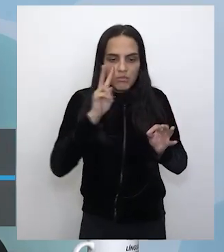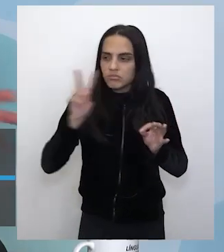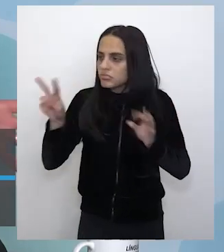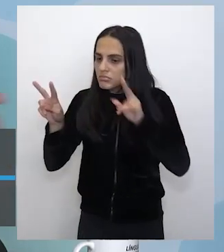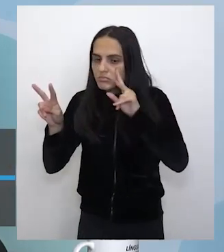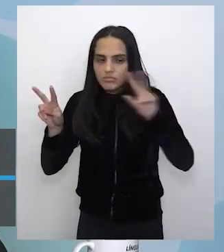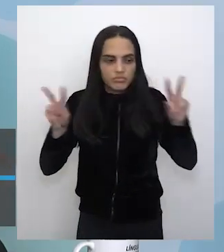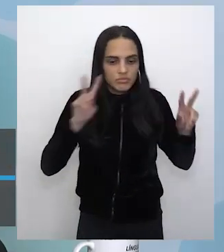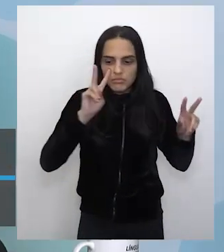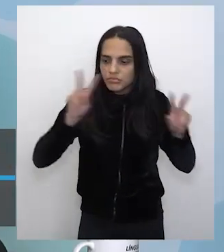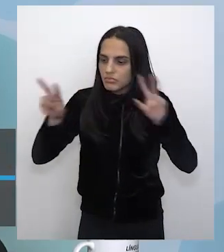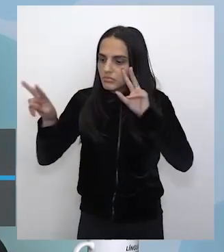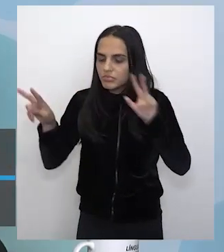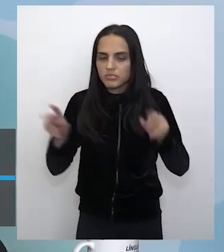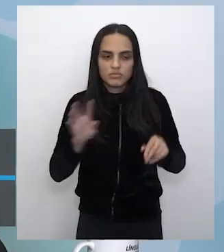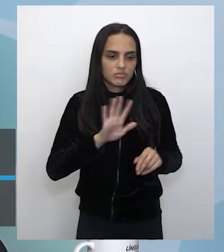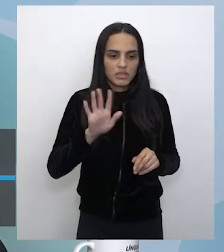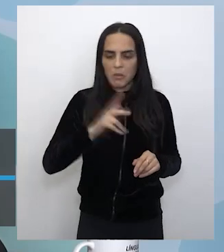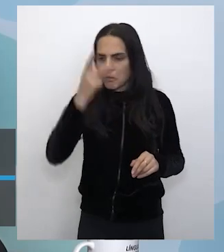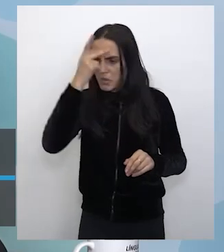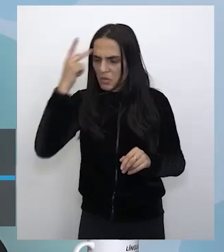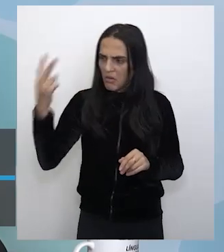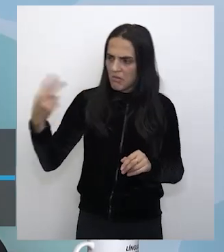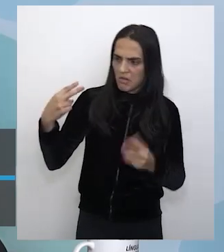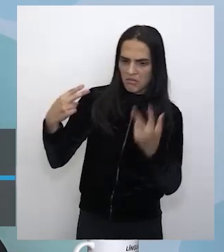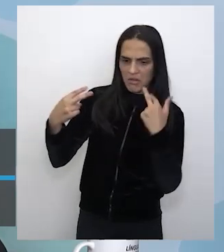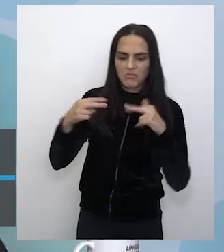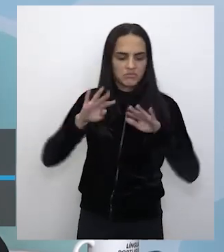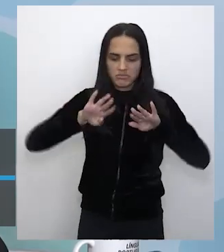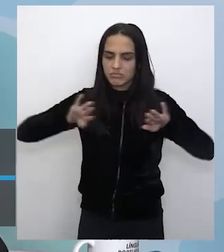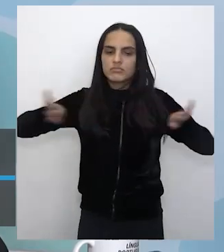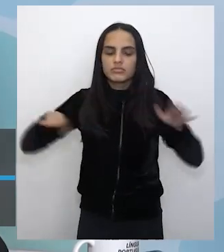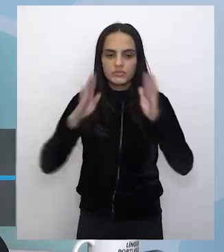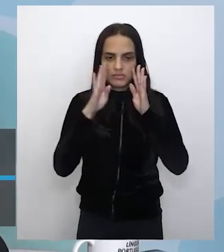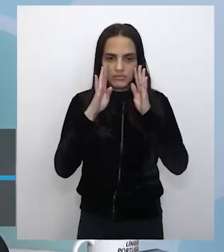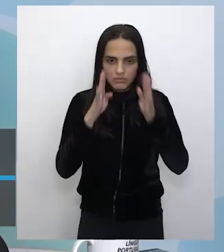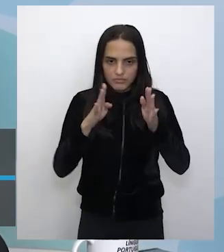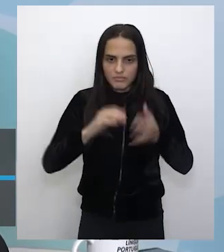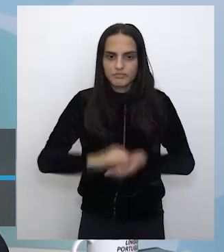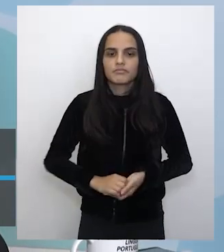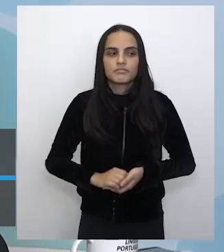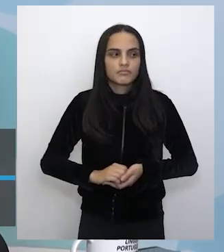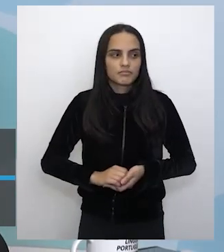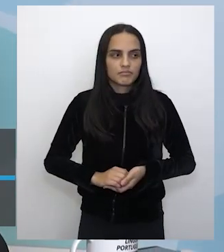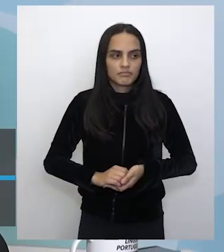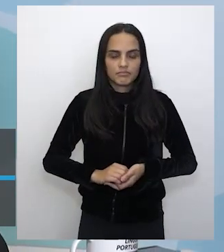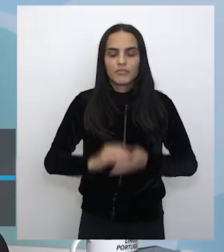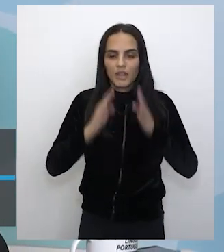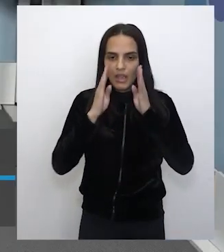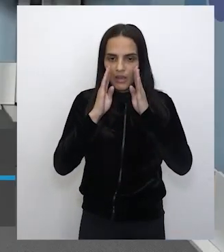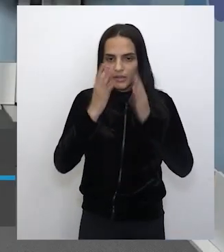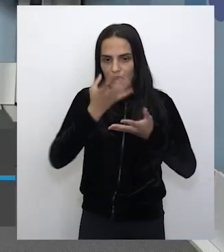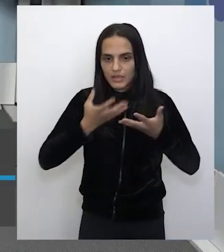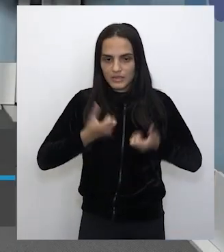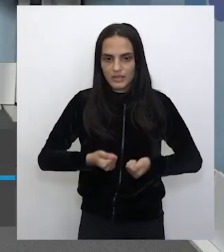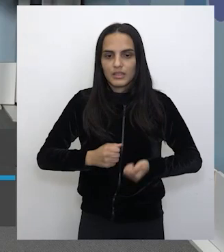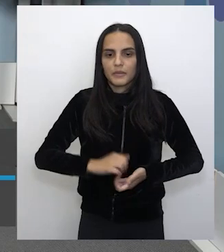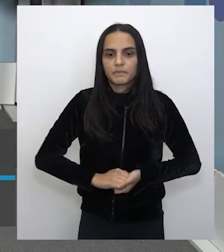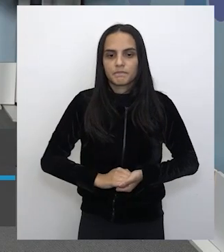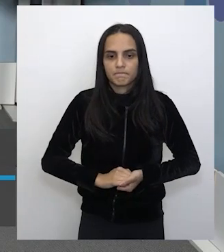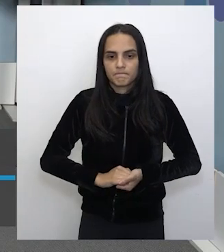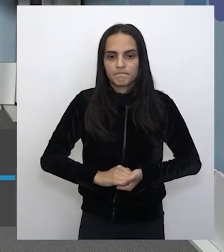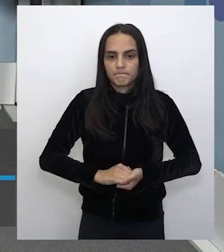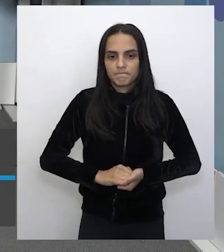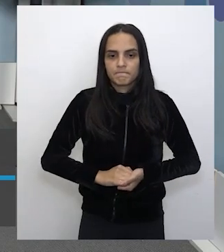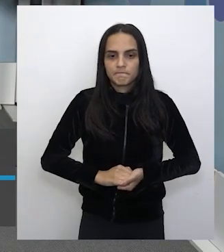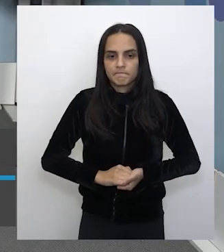olhando para o que as pessoas estão pensando sobre você. Mais ou menos isso. Né? Aceitar-se ridículo. Eu seguir em linha reta, né? Ou